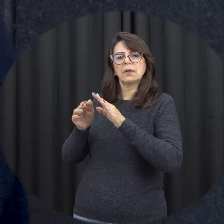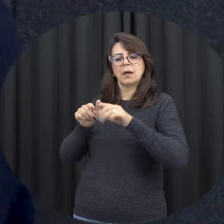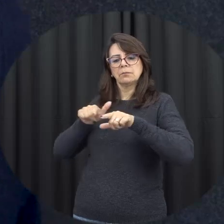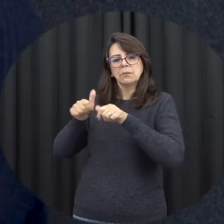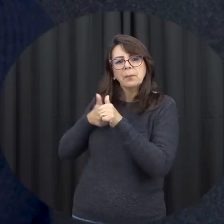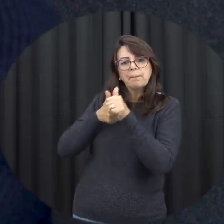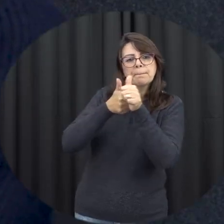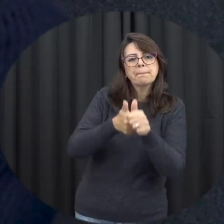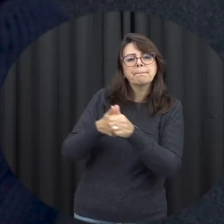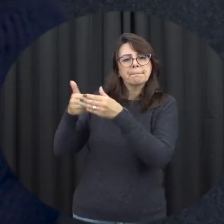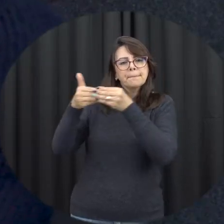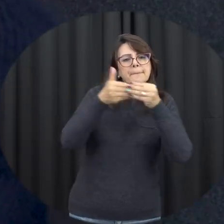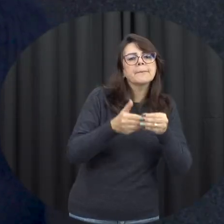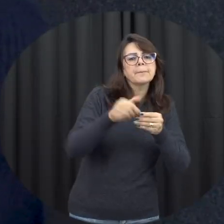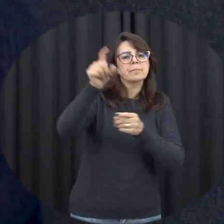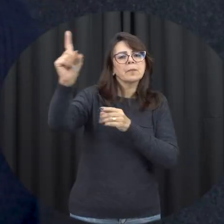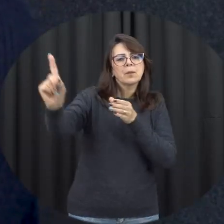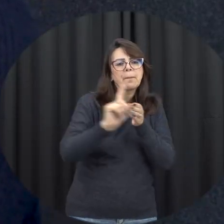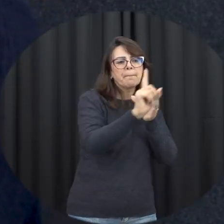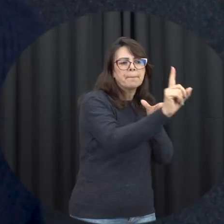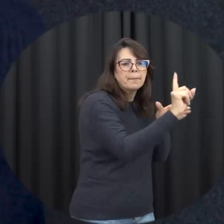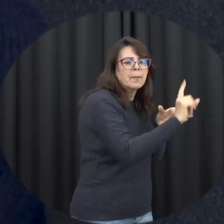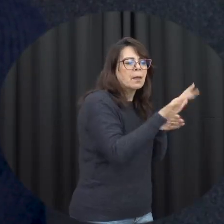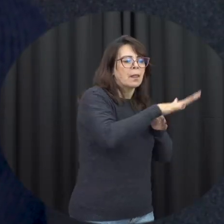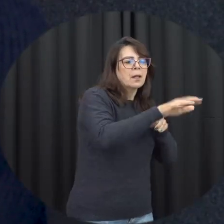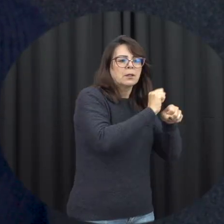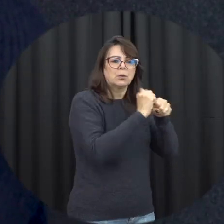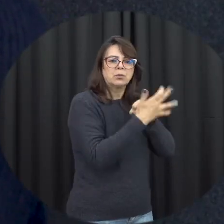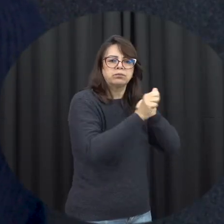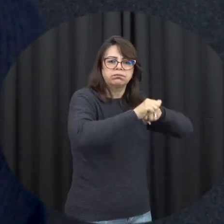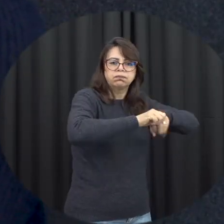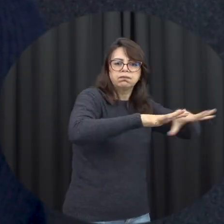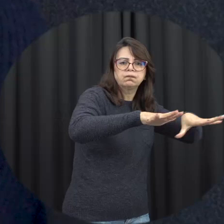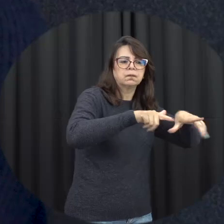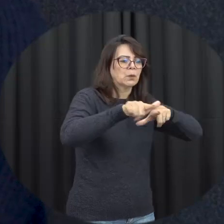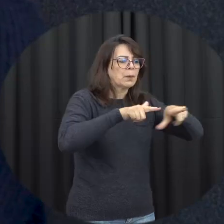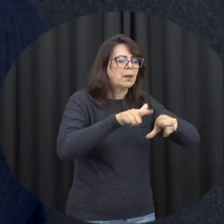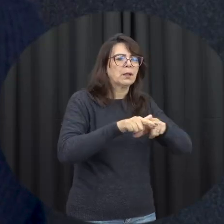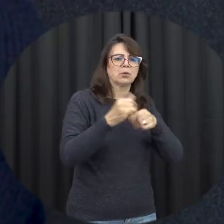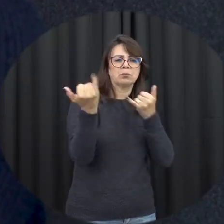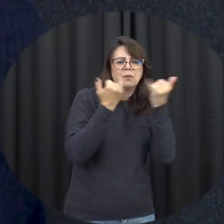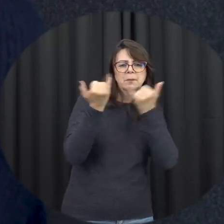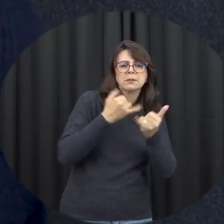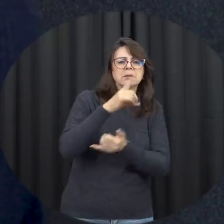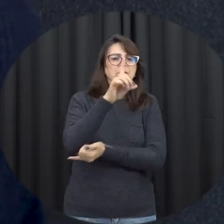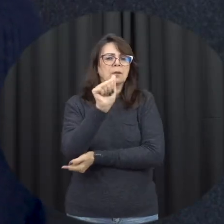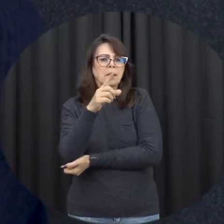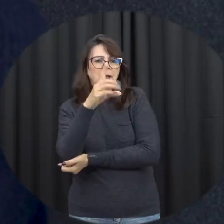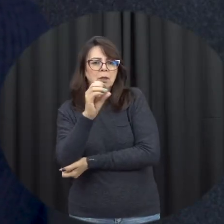esse enfrentamento, como ia ser o acompanhamento dos pacientes, trabalhando bem com